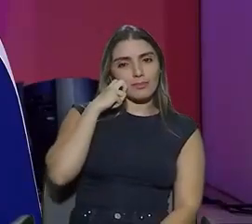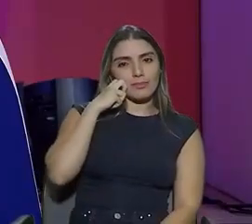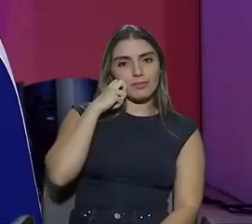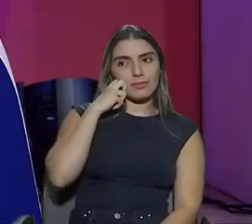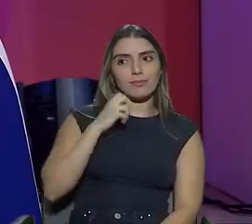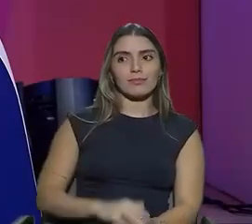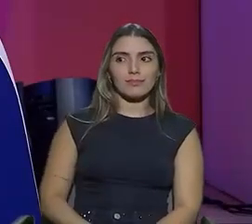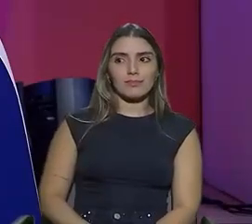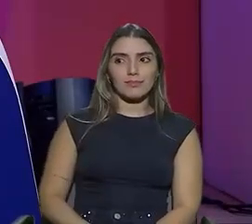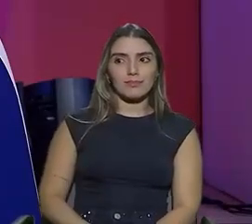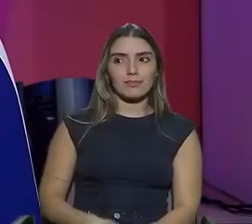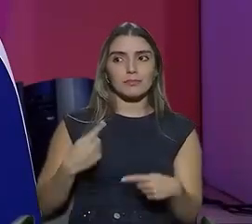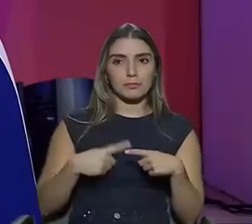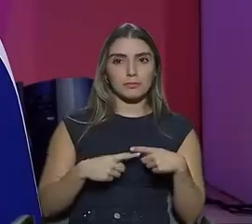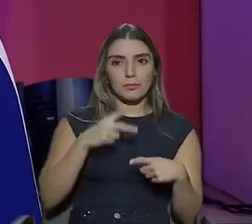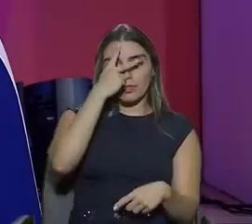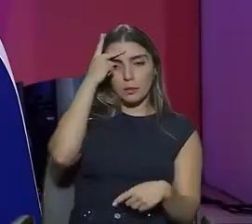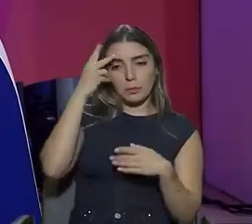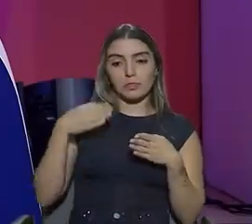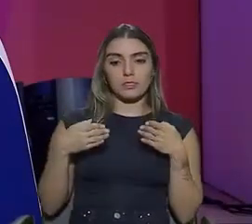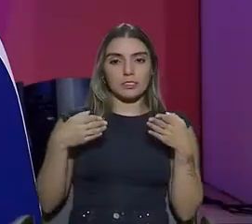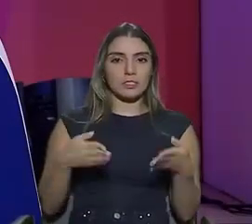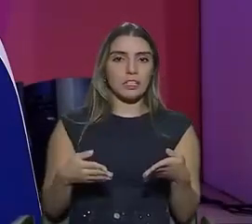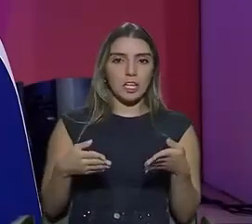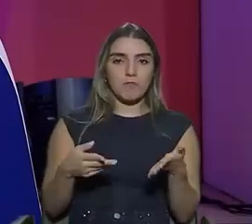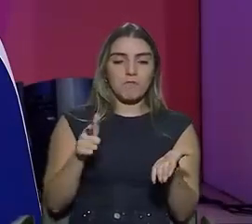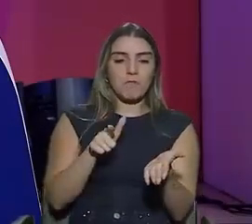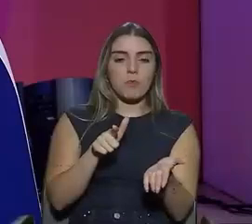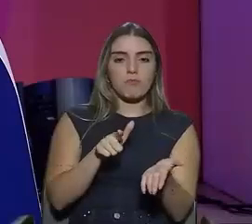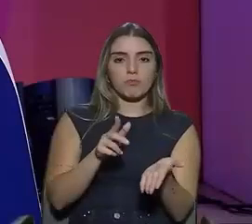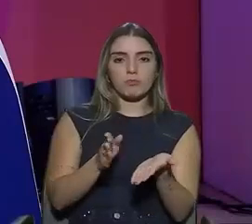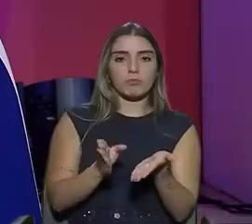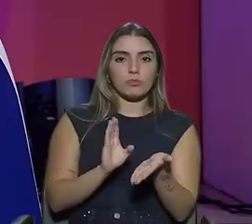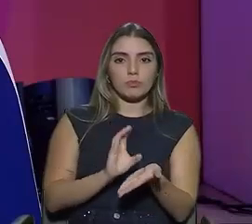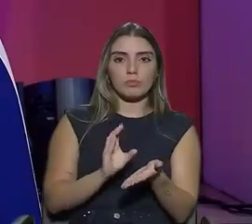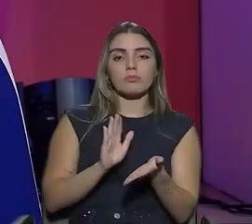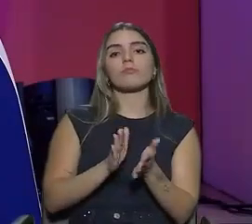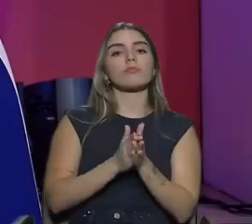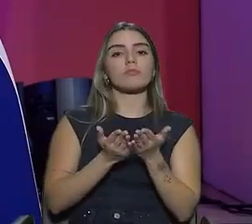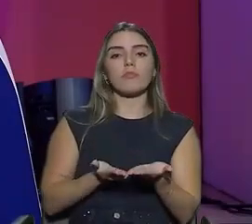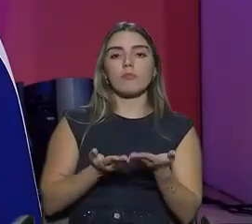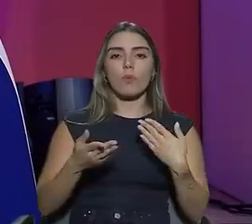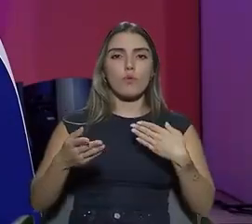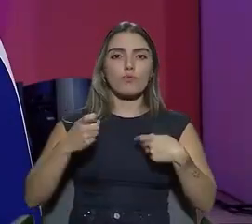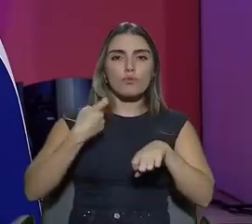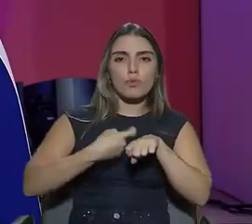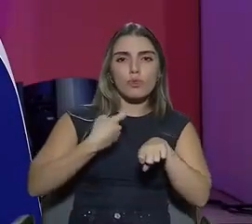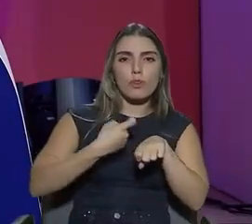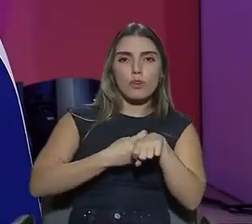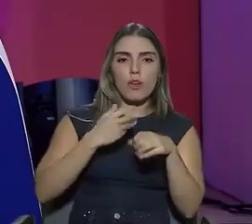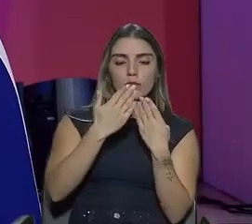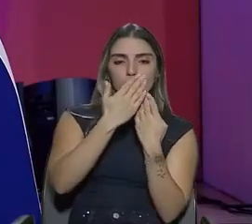assim, porque as pessoas chegavam com seus livros todos de brochura, olhavam, assim, para o meu livro de papelão, e